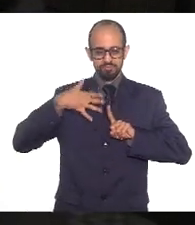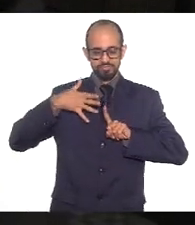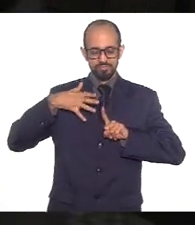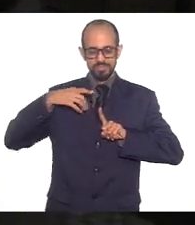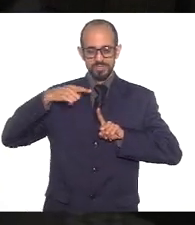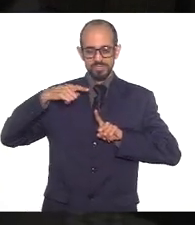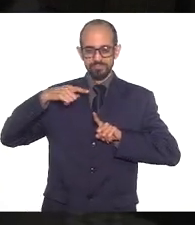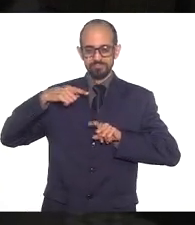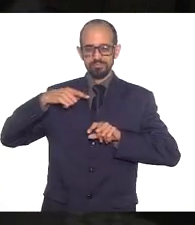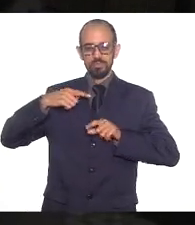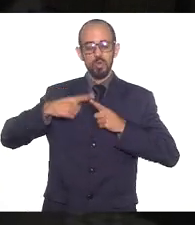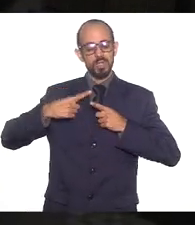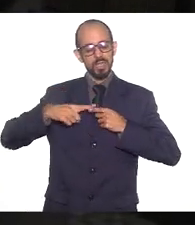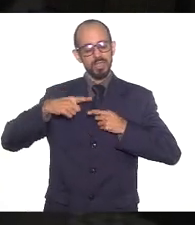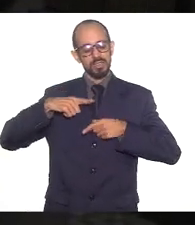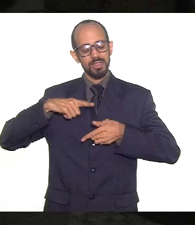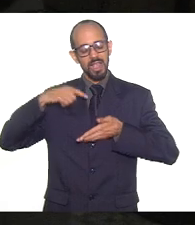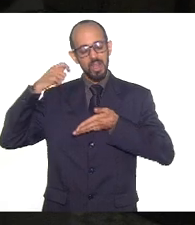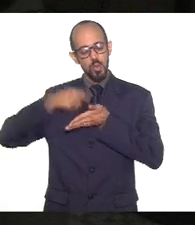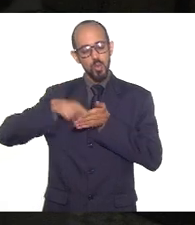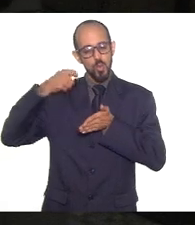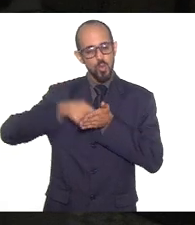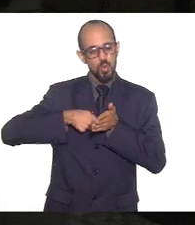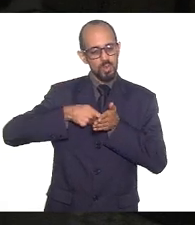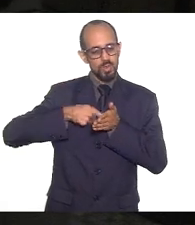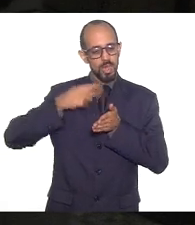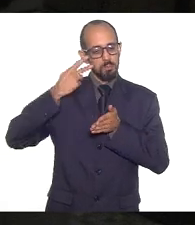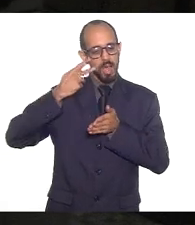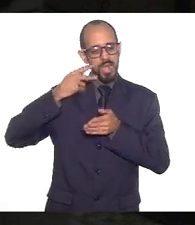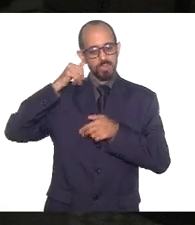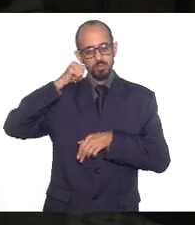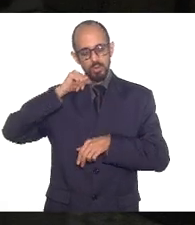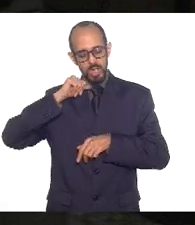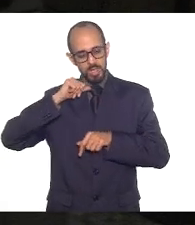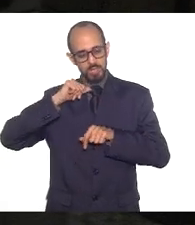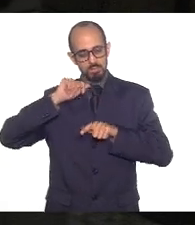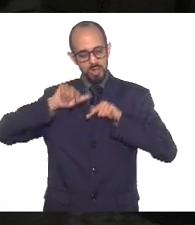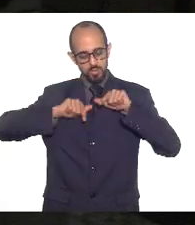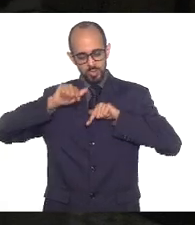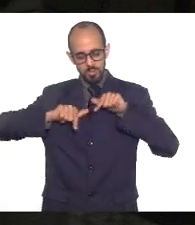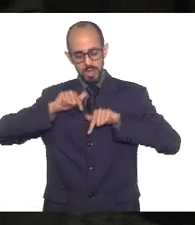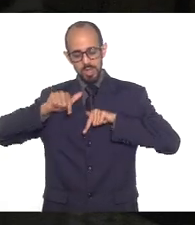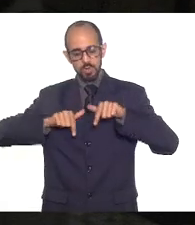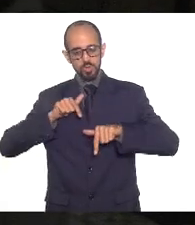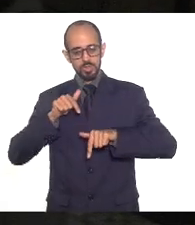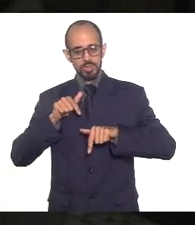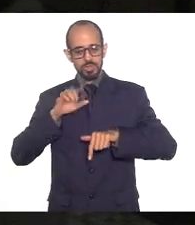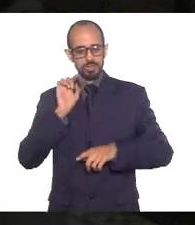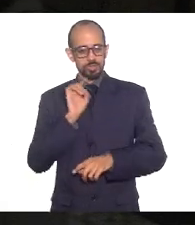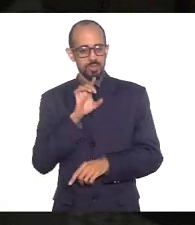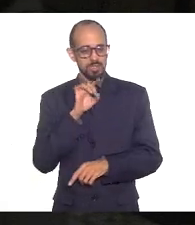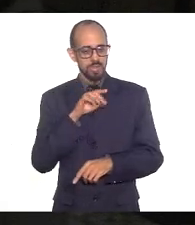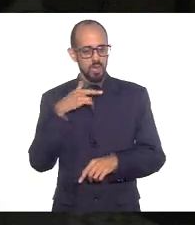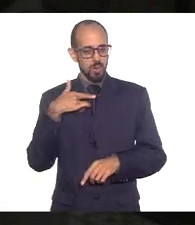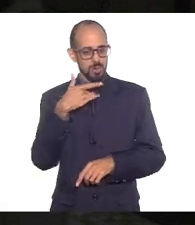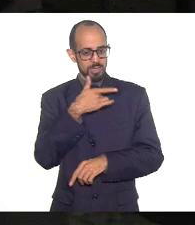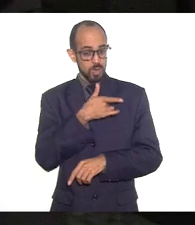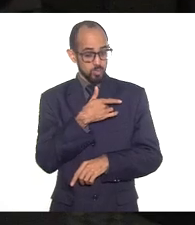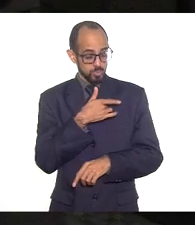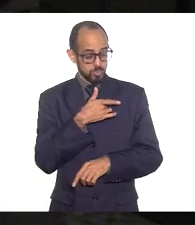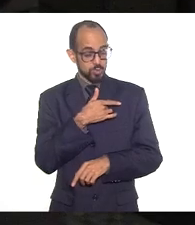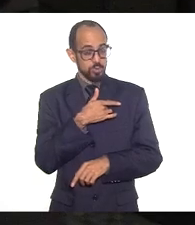lutas pelas mulheres pelos Trabalhadores em especial dos trabalhadores da saúde